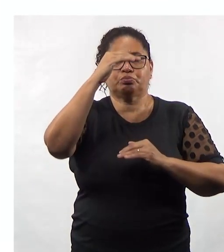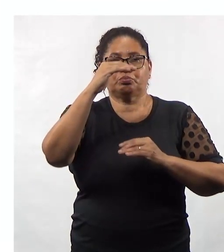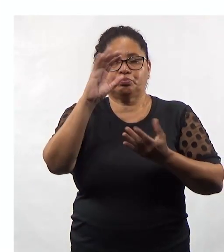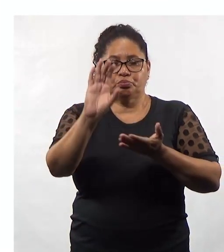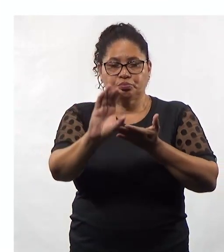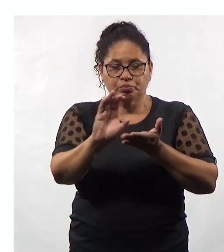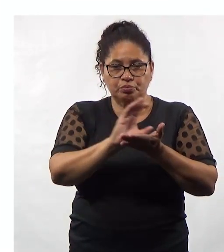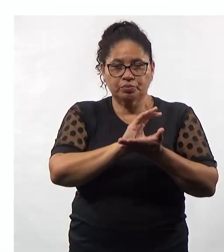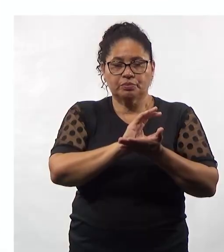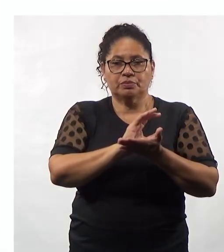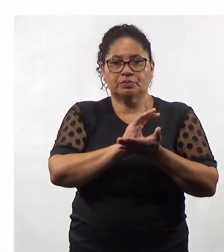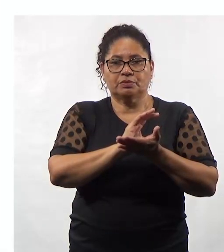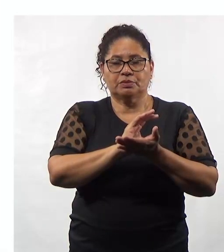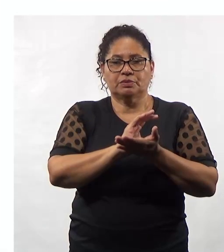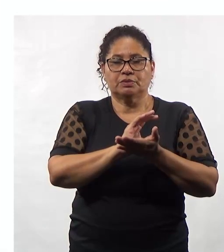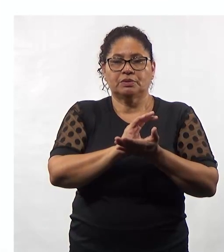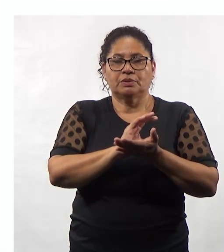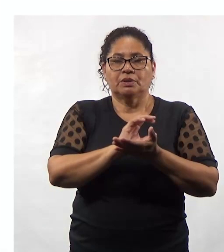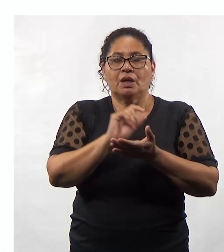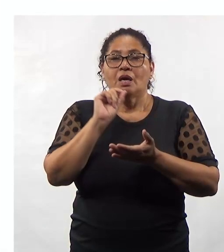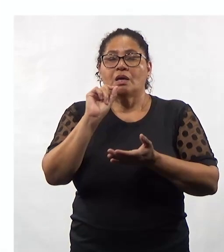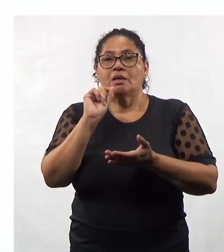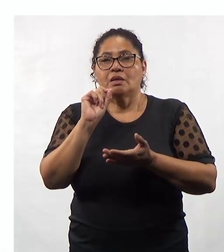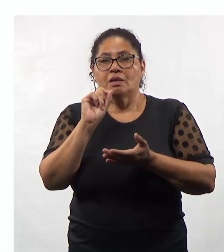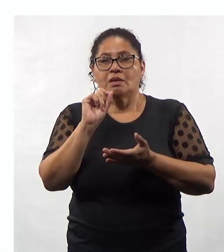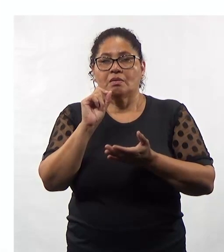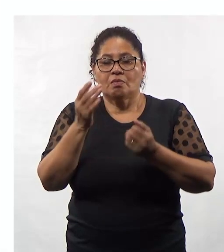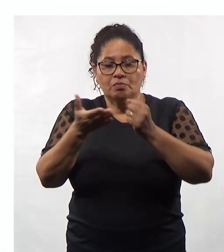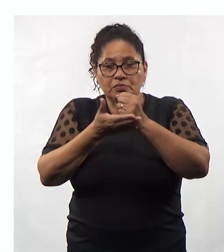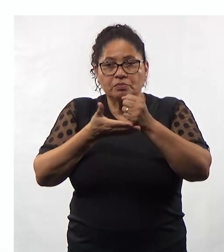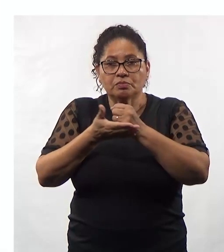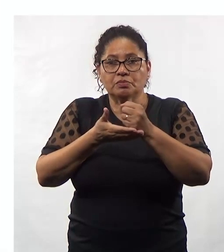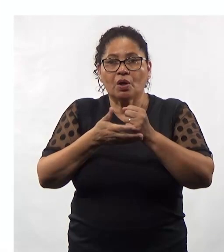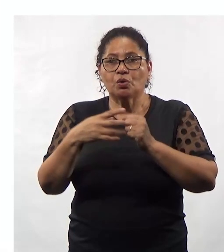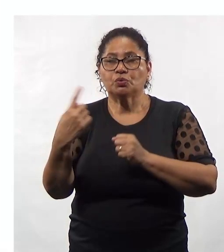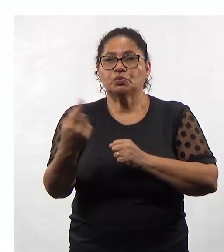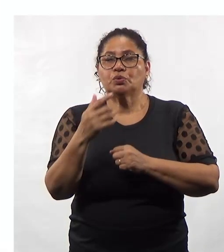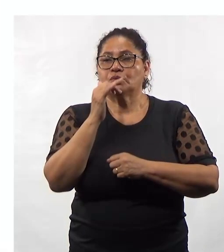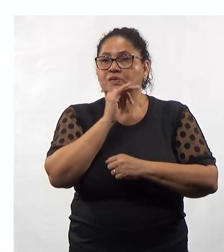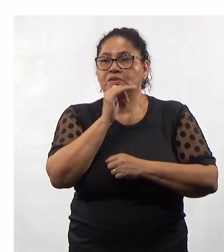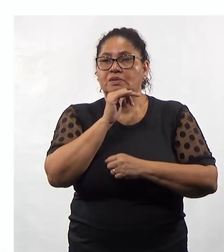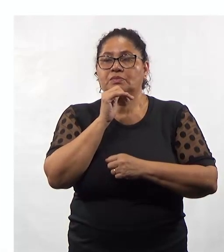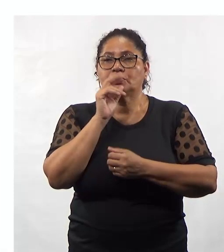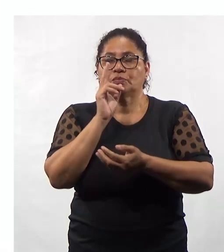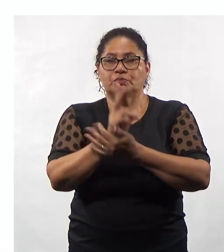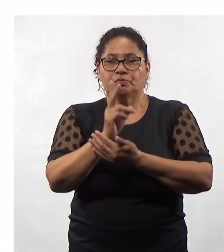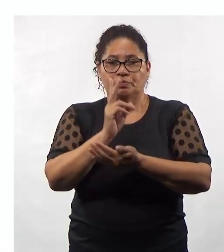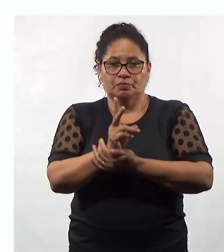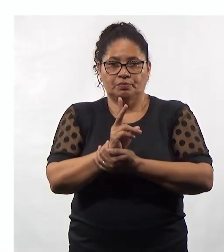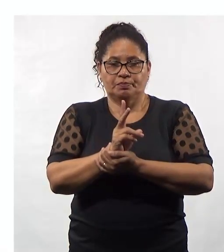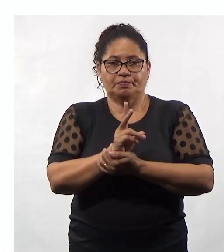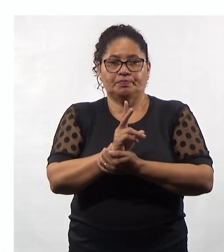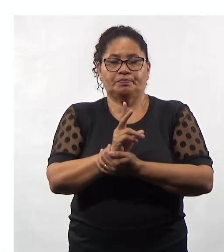e orçamento. E aí, vamos pegar como base, então, o nosso exemplo 2 para